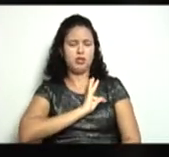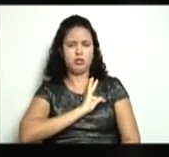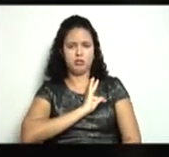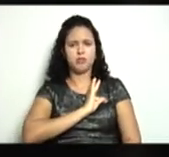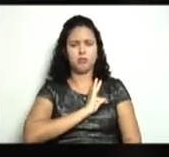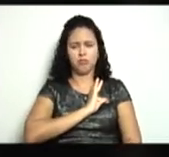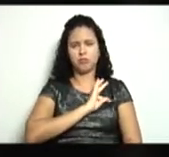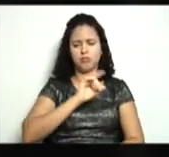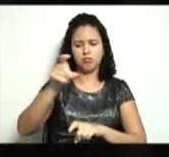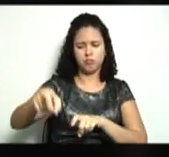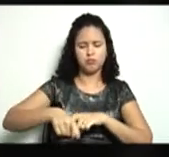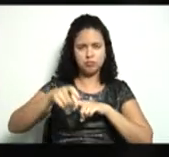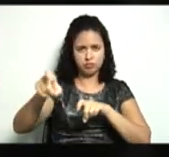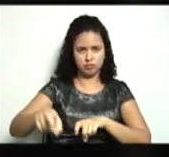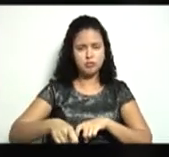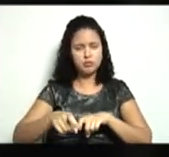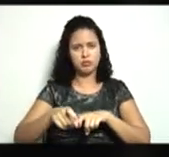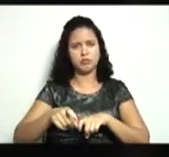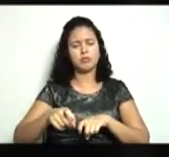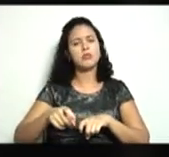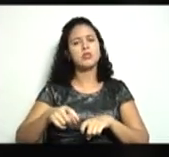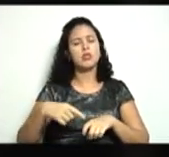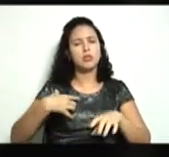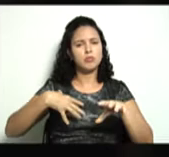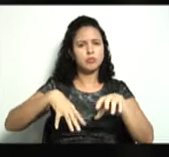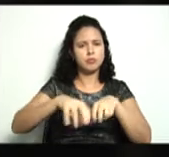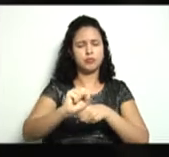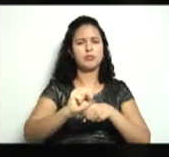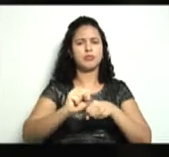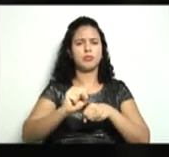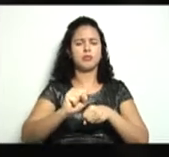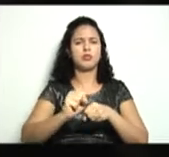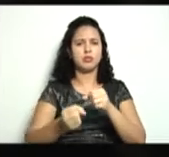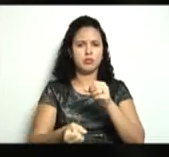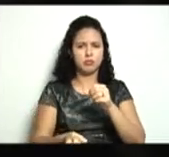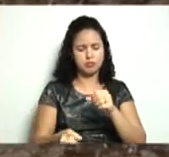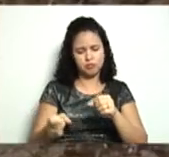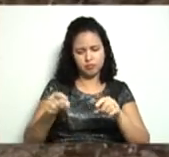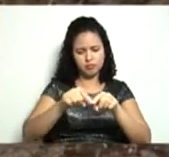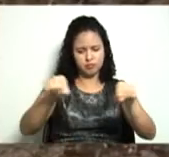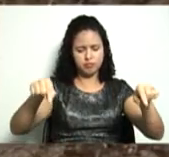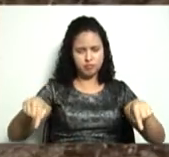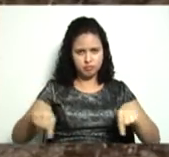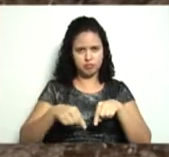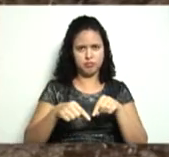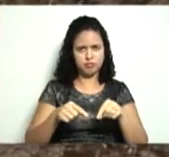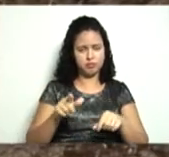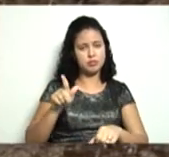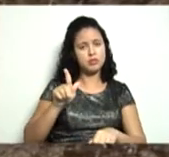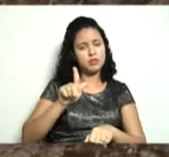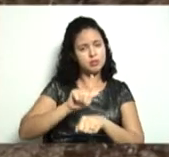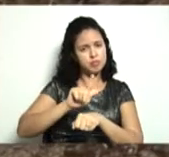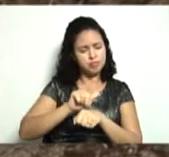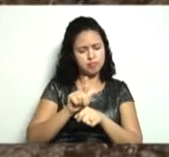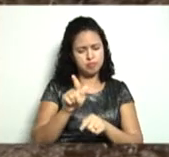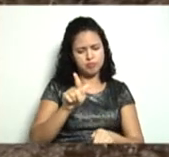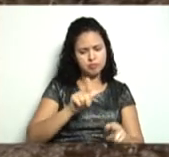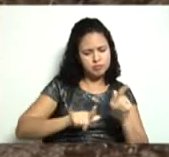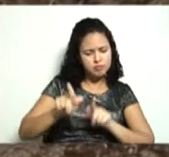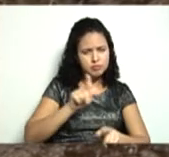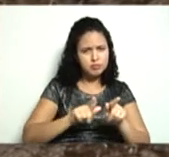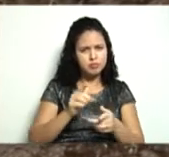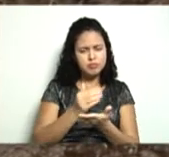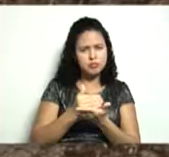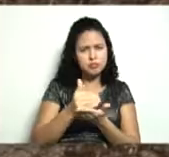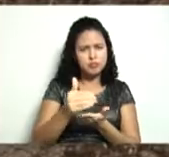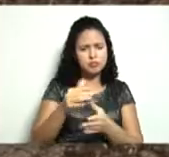aqui em Teutônia mesmo. E assim que eu me formei eu já acabei vindo para a propriedade. A gestão começou assim aos poucos, quando